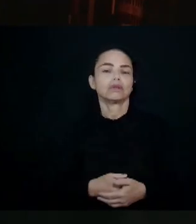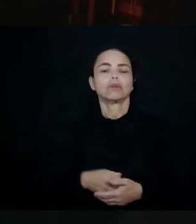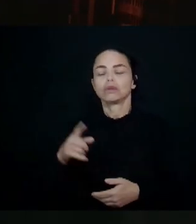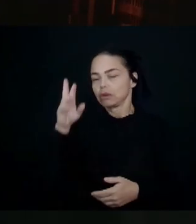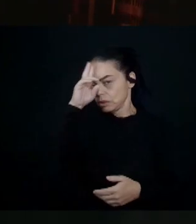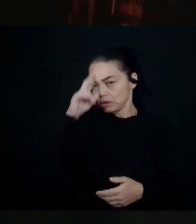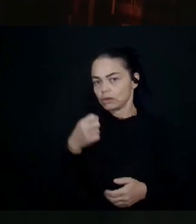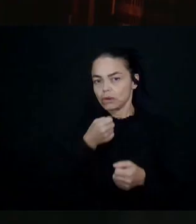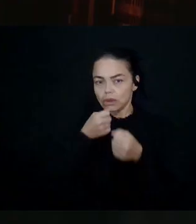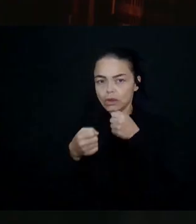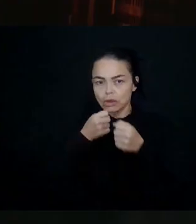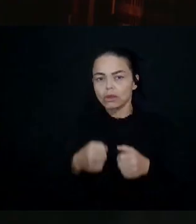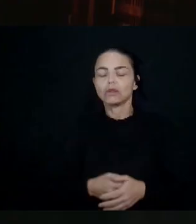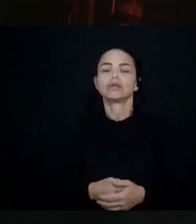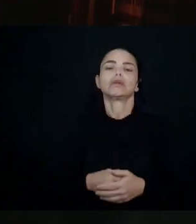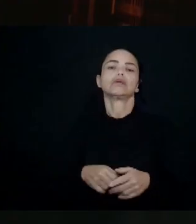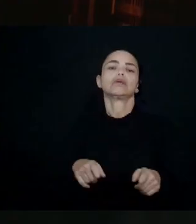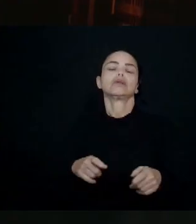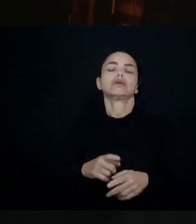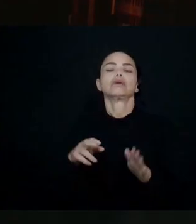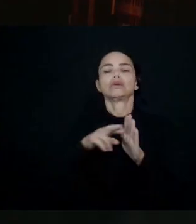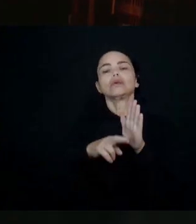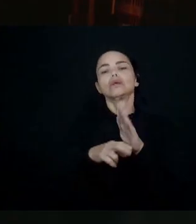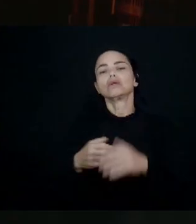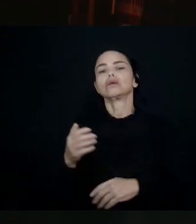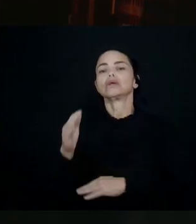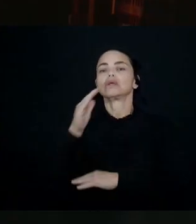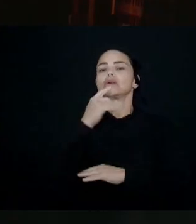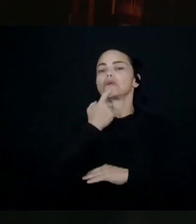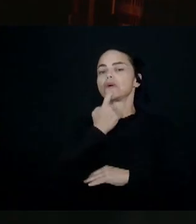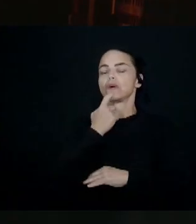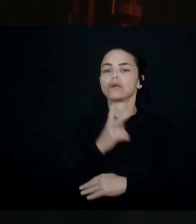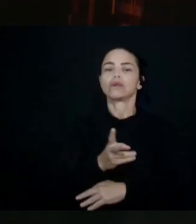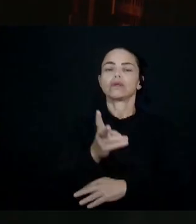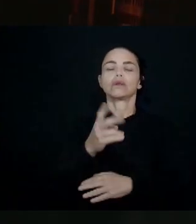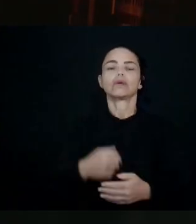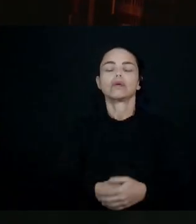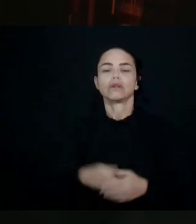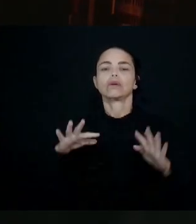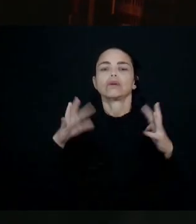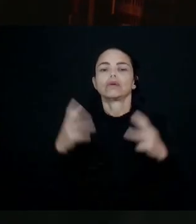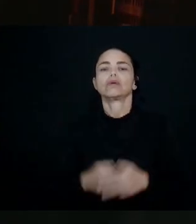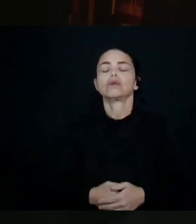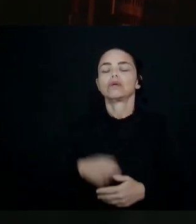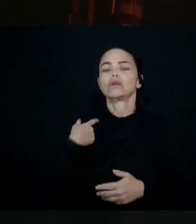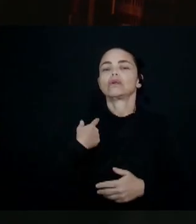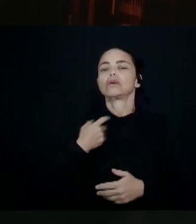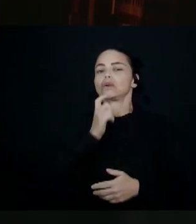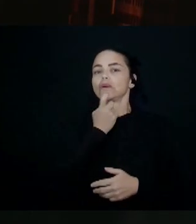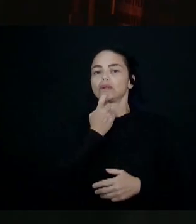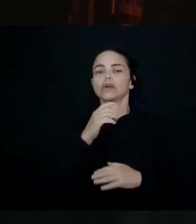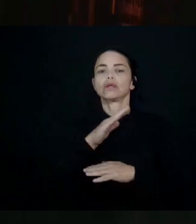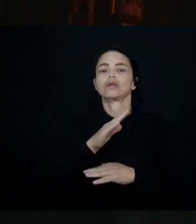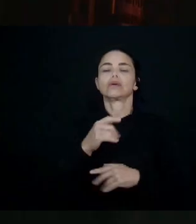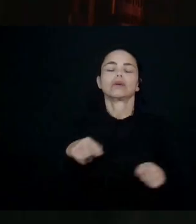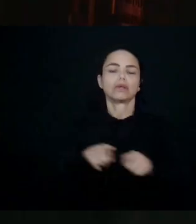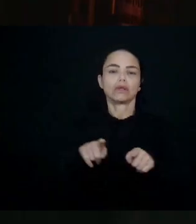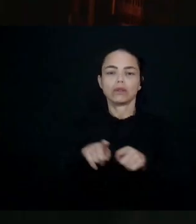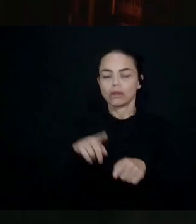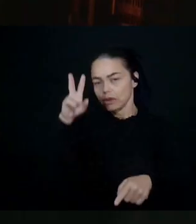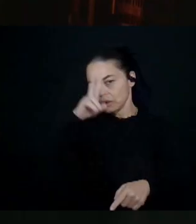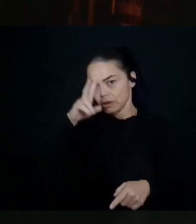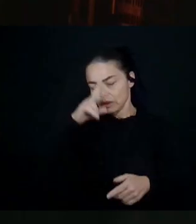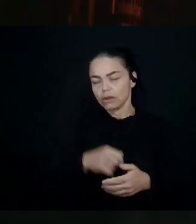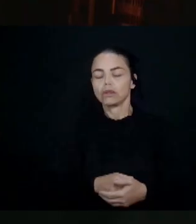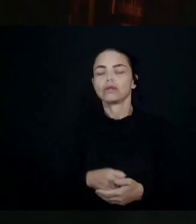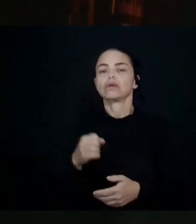Câmara Notícia e a programação da TV Câmara Campinas segue cobrindo os eventos da Câmara de Campinas e também lembrando que às 18